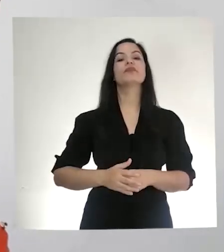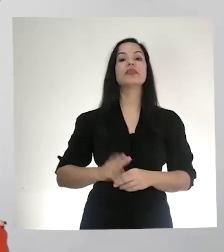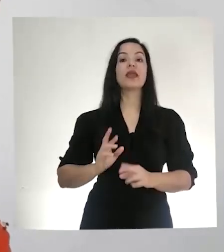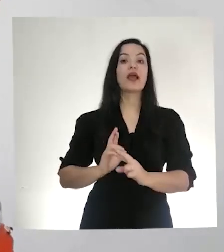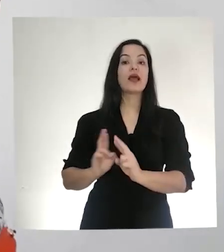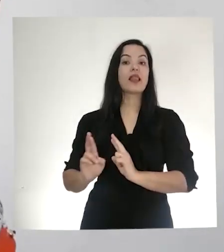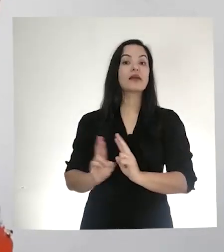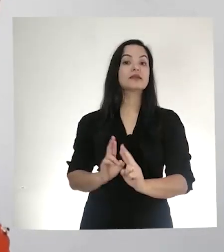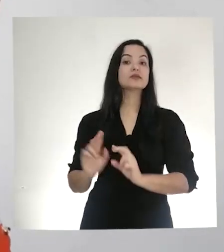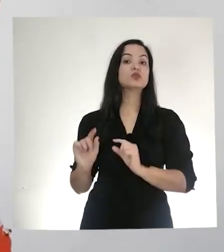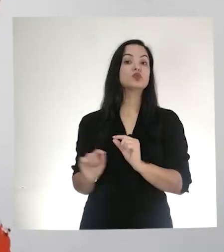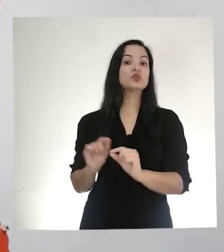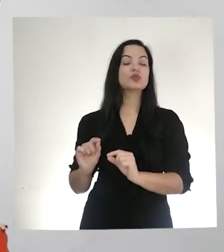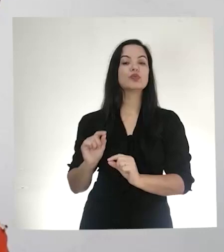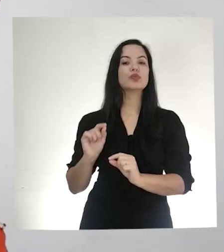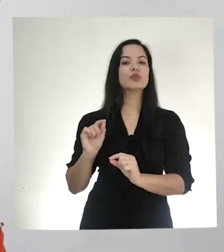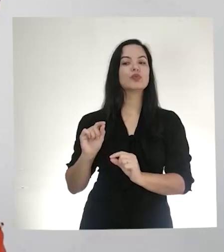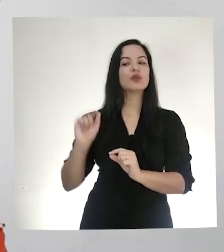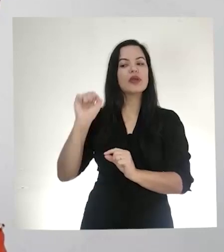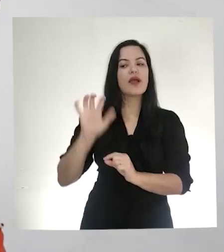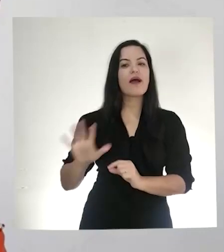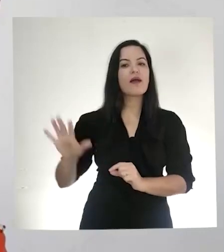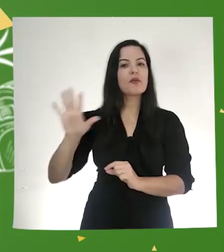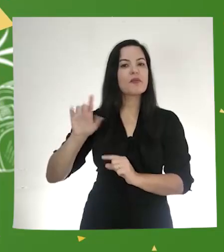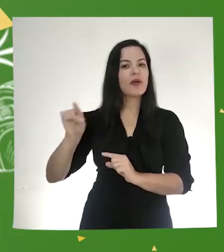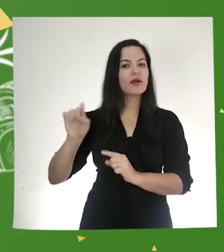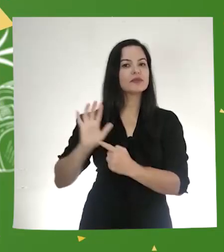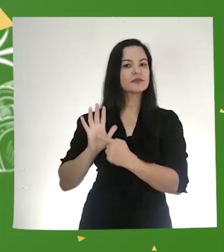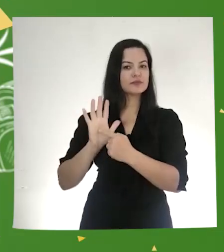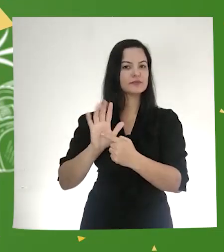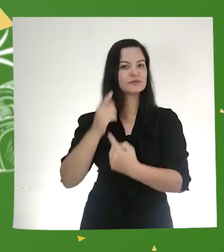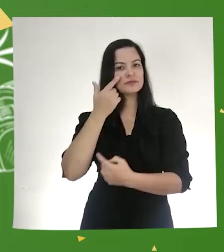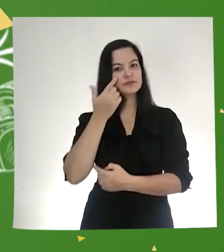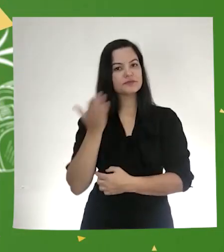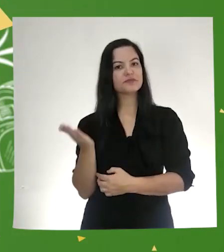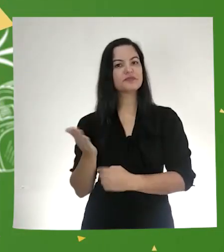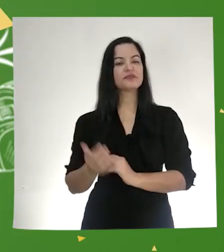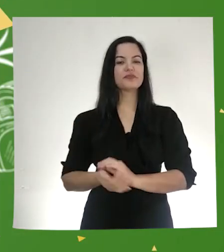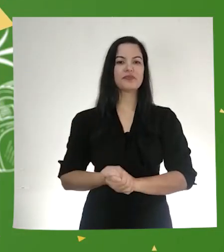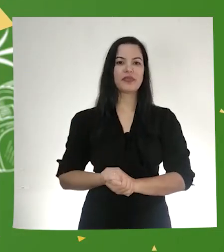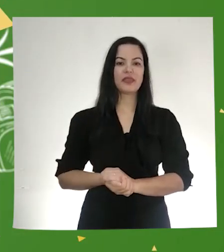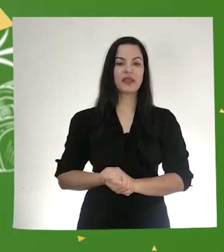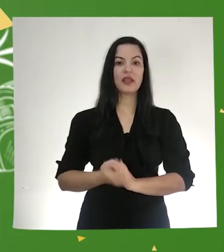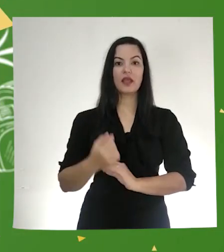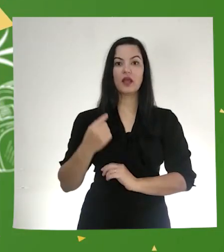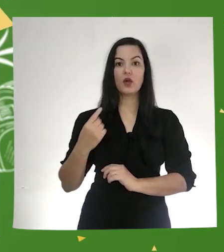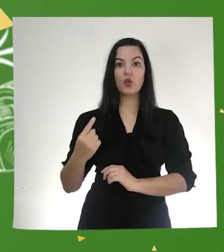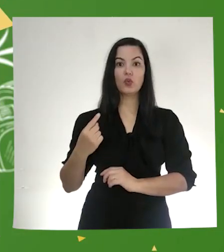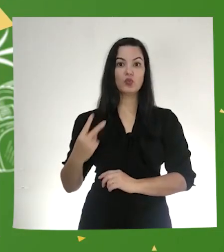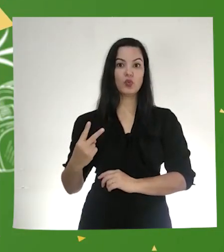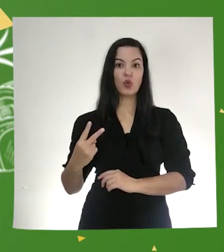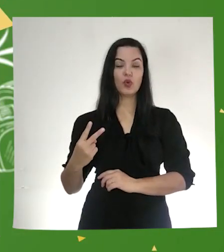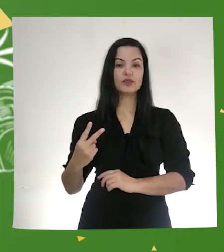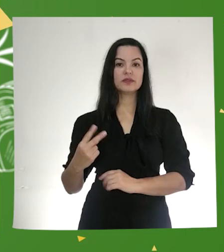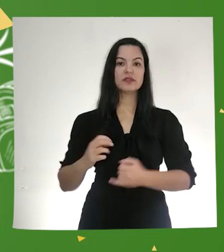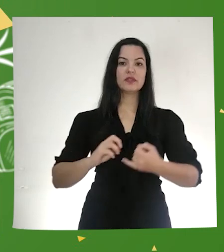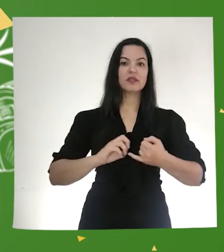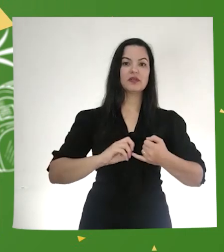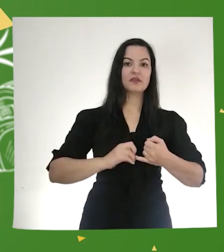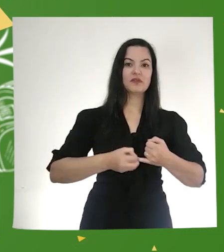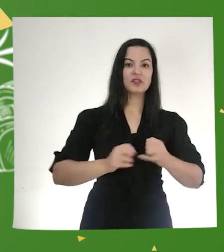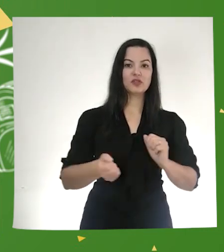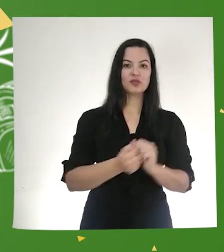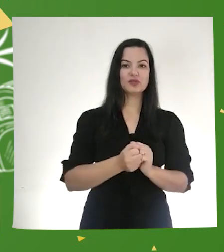relacionada com essa imagem que eu vou te mostrar. Então, olha só. 1, 2, feijão com